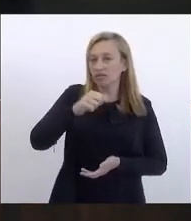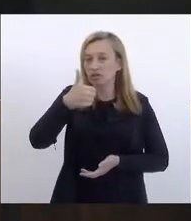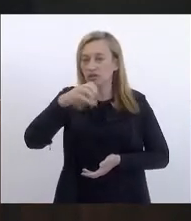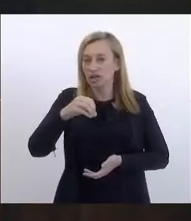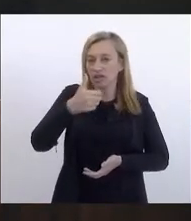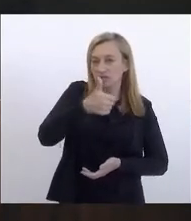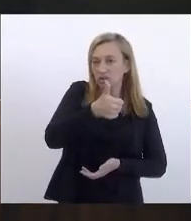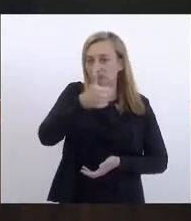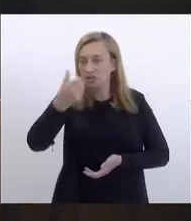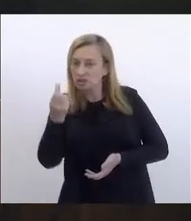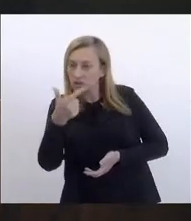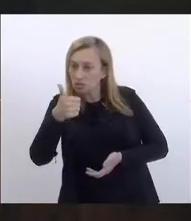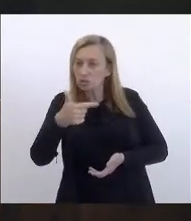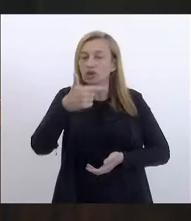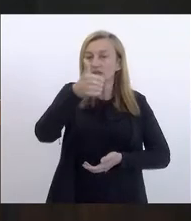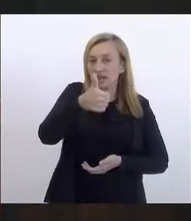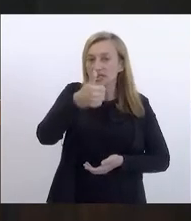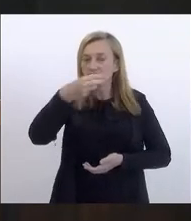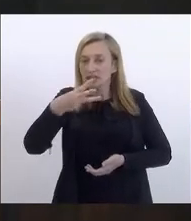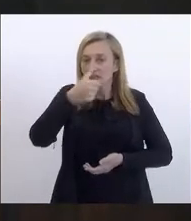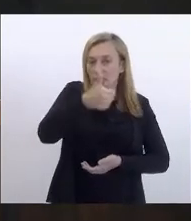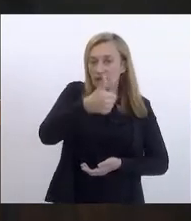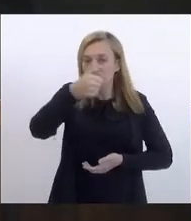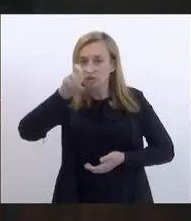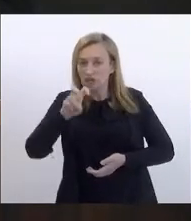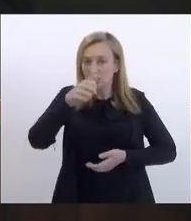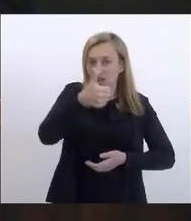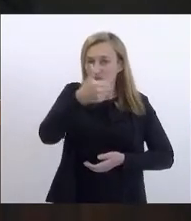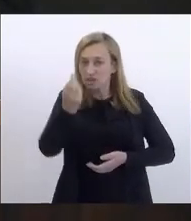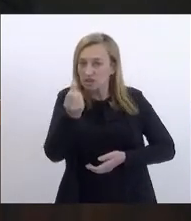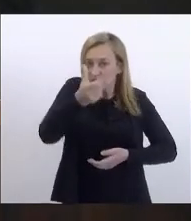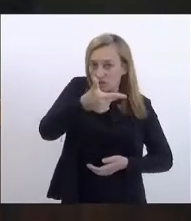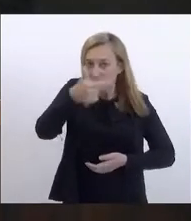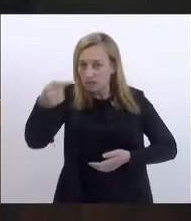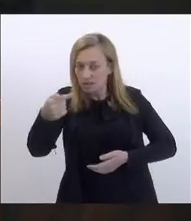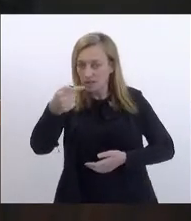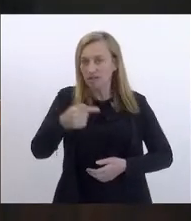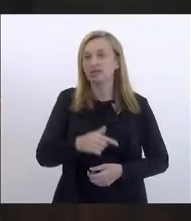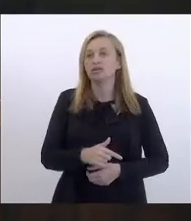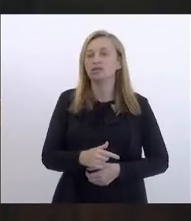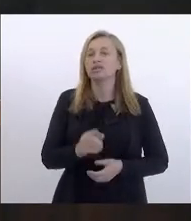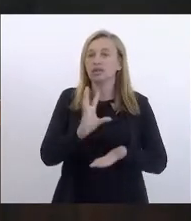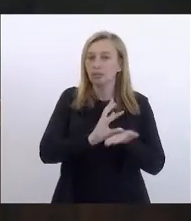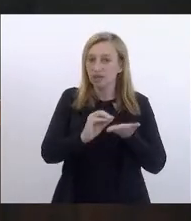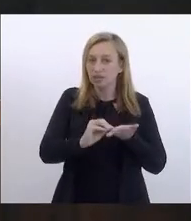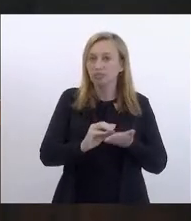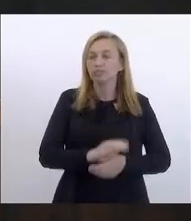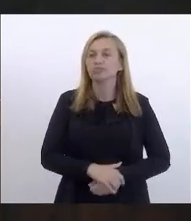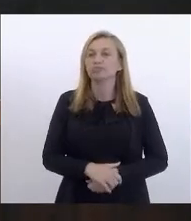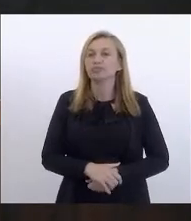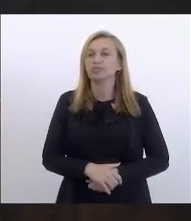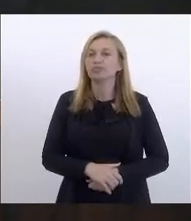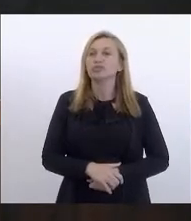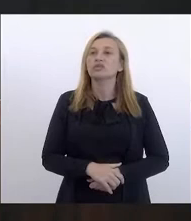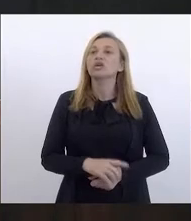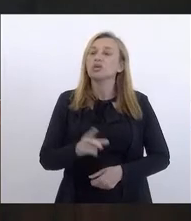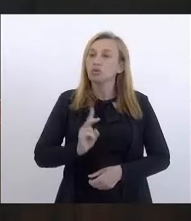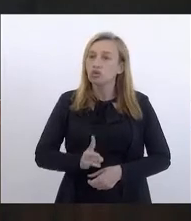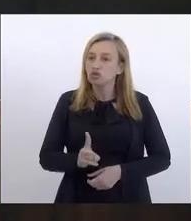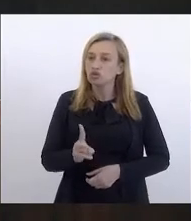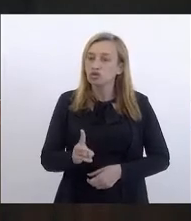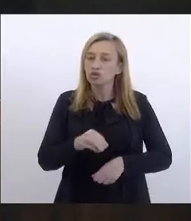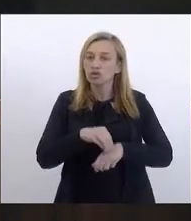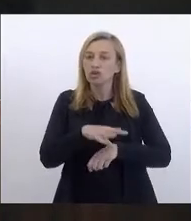décimo, o décimo, segundo, o décimo, terceiro, o décimo, quinto, o décimo, sexto, o décimo, dezessete da pauta. Temos mantidos com